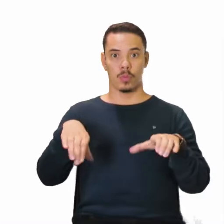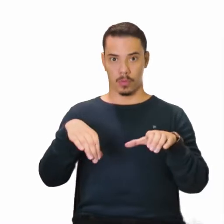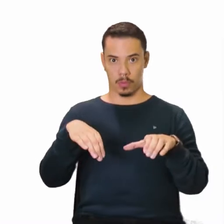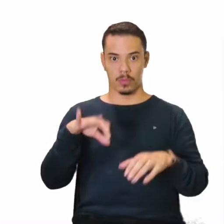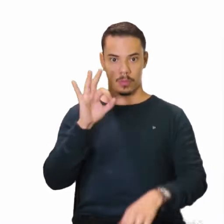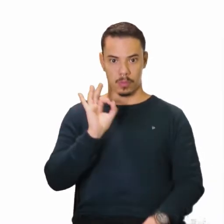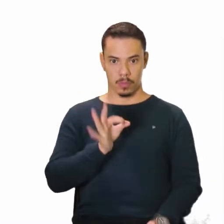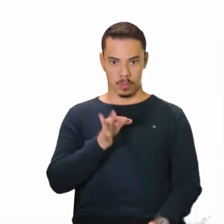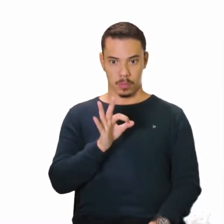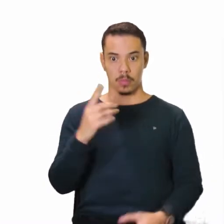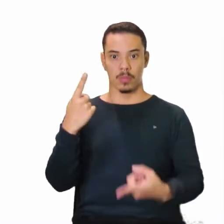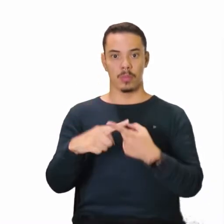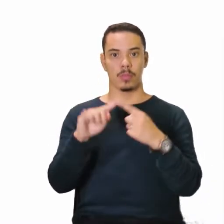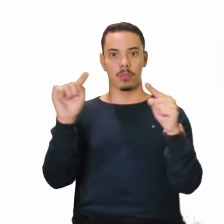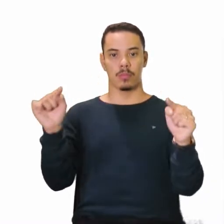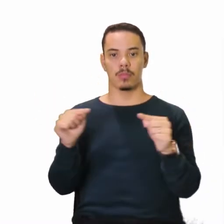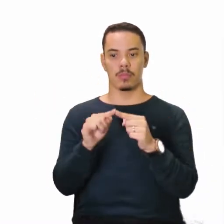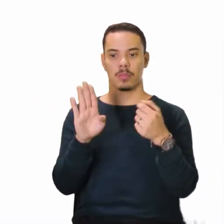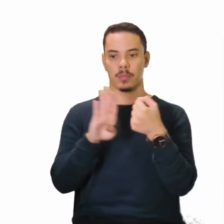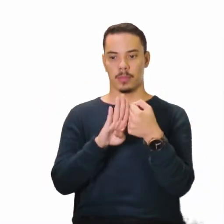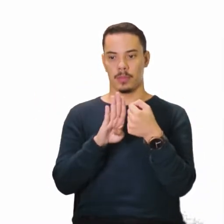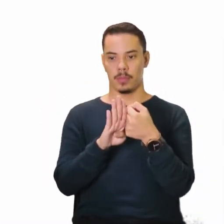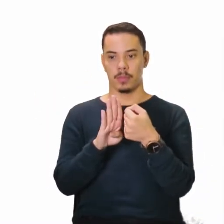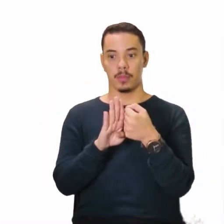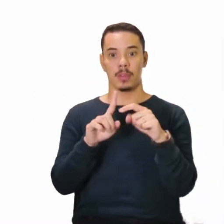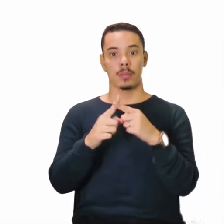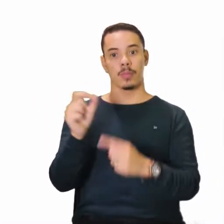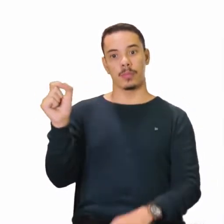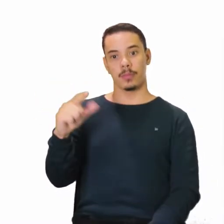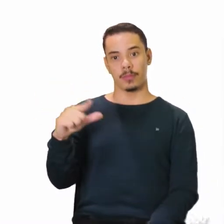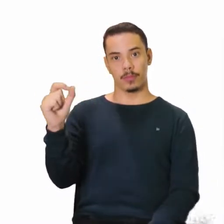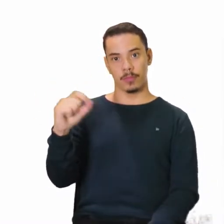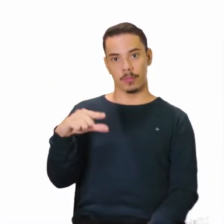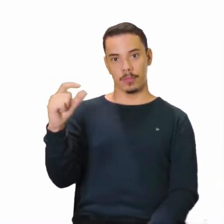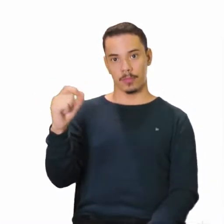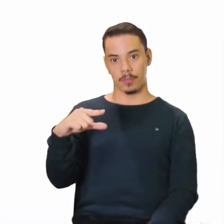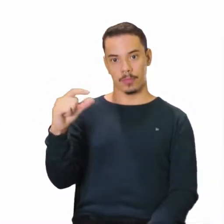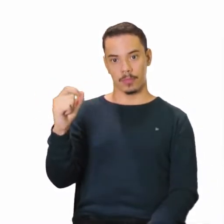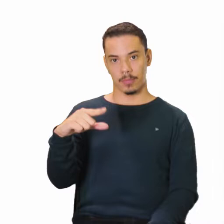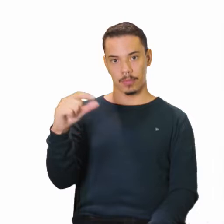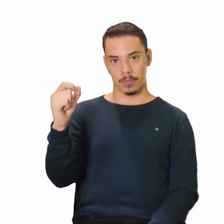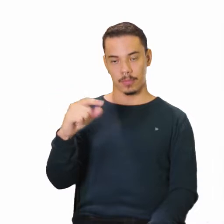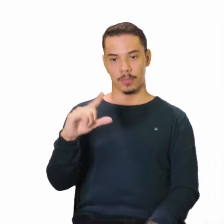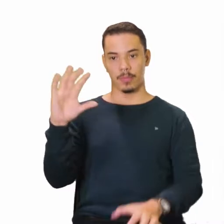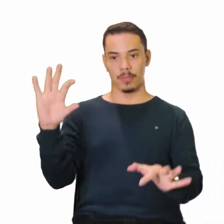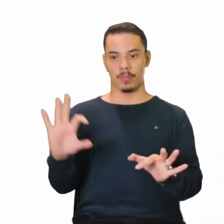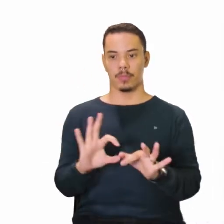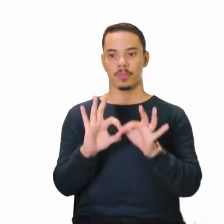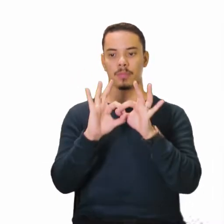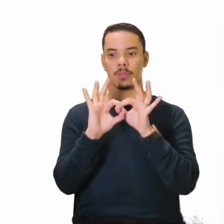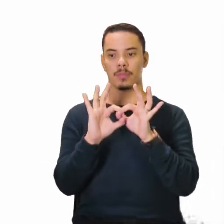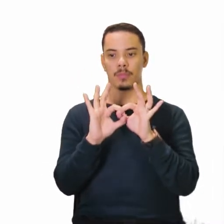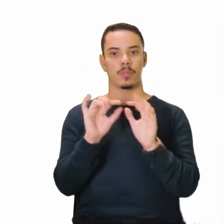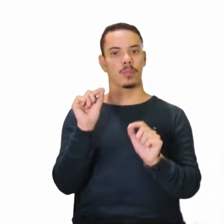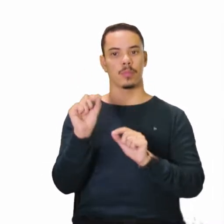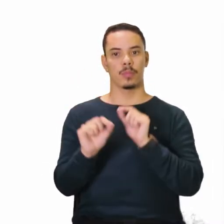O ovo, que é o substantivo. E o azul, ó, tá